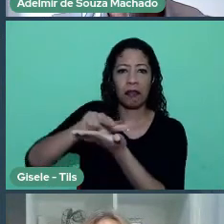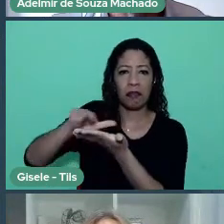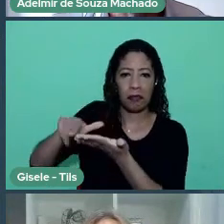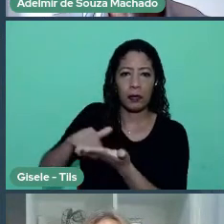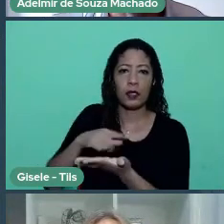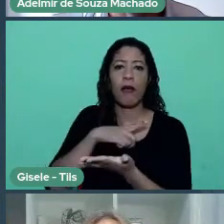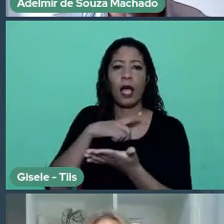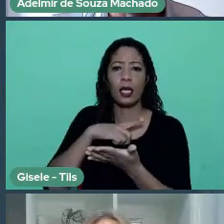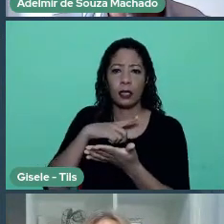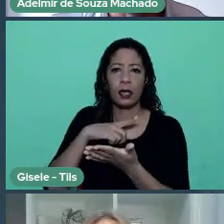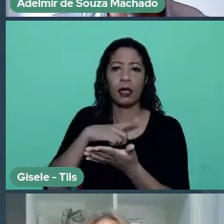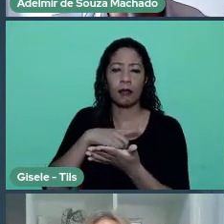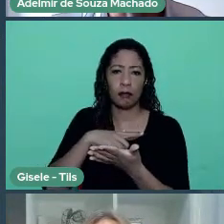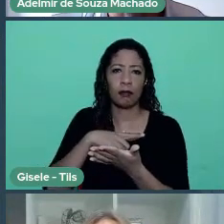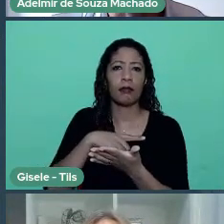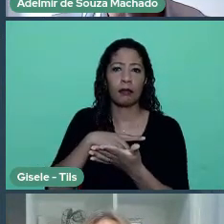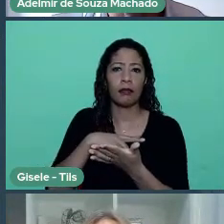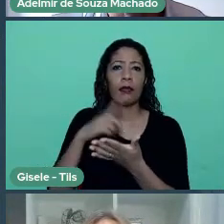posso ter